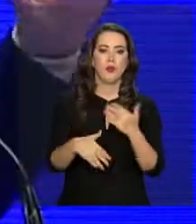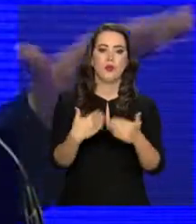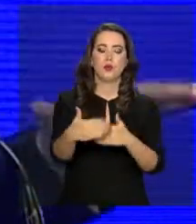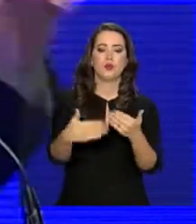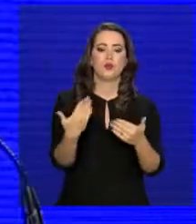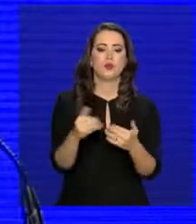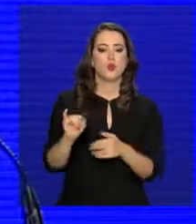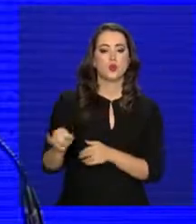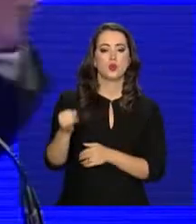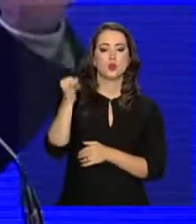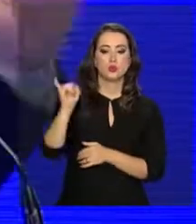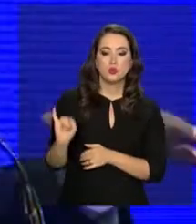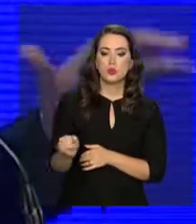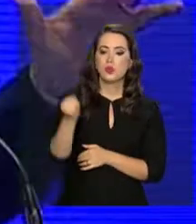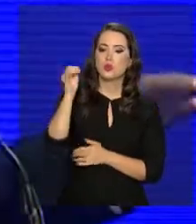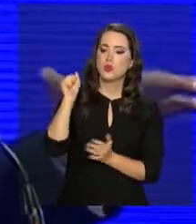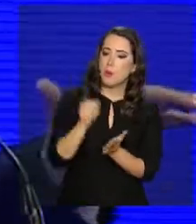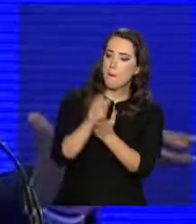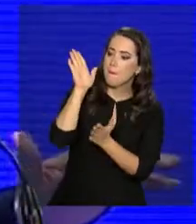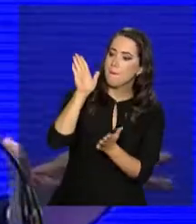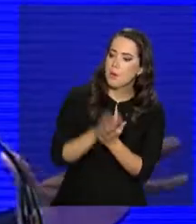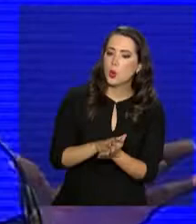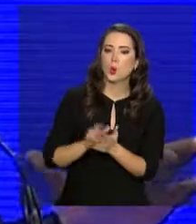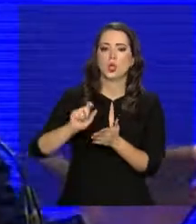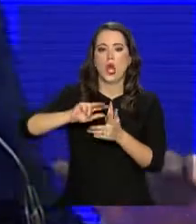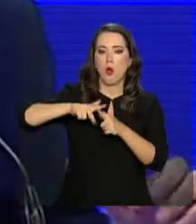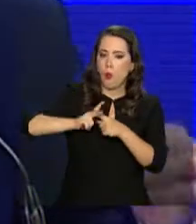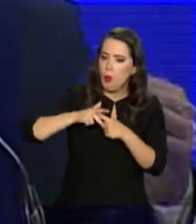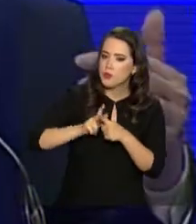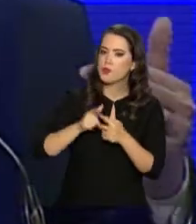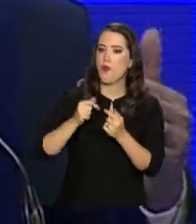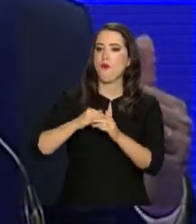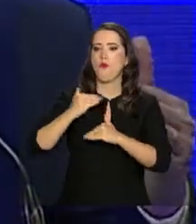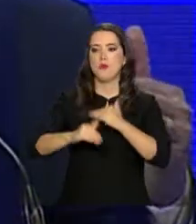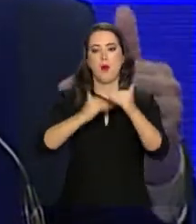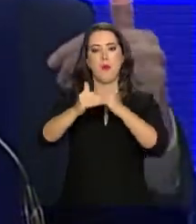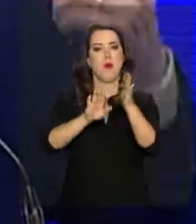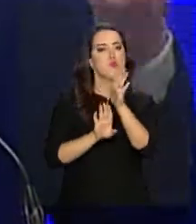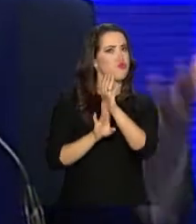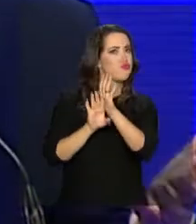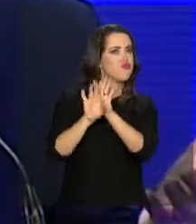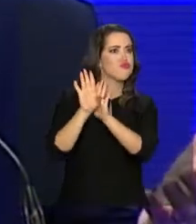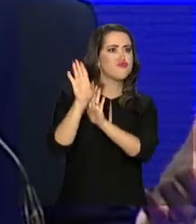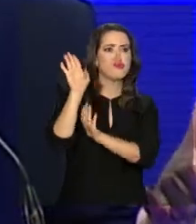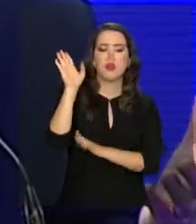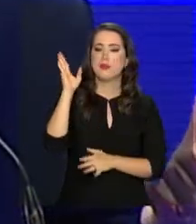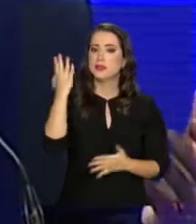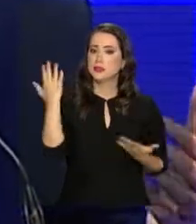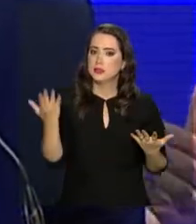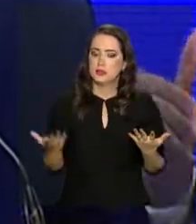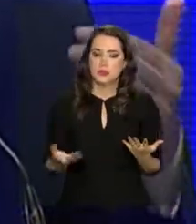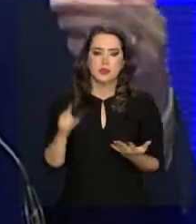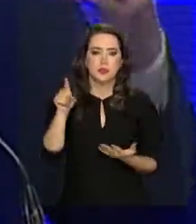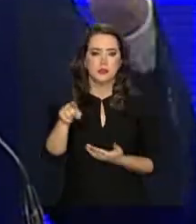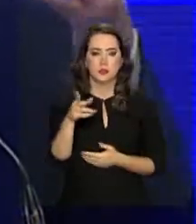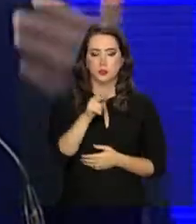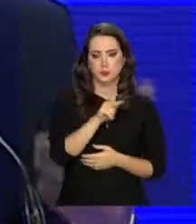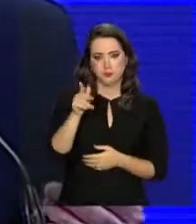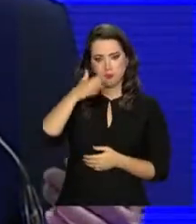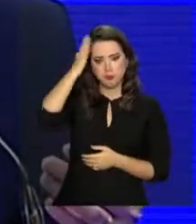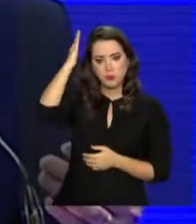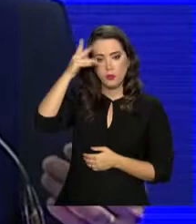juros multas e correções em valores inadequados o senhor